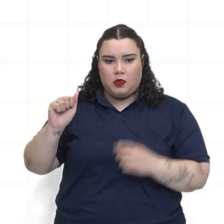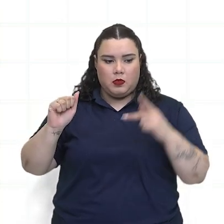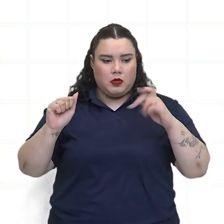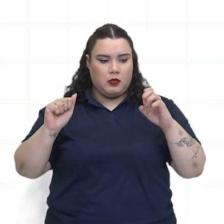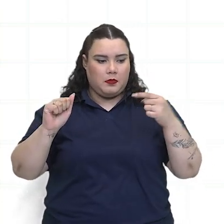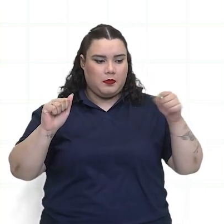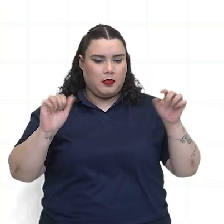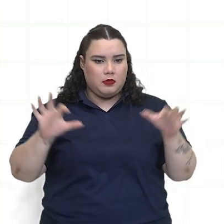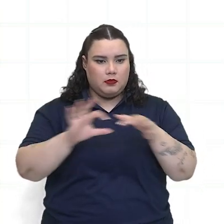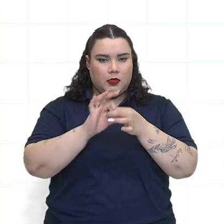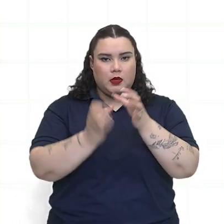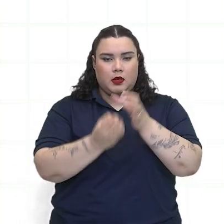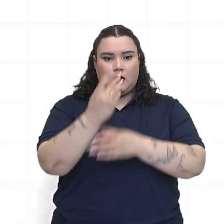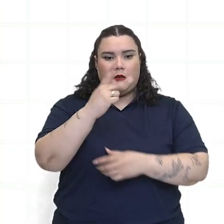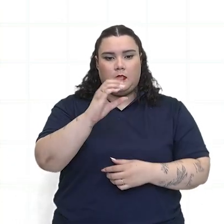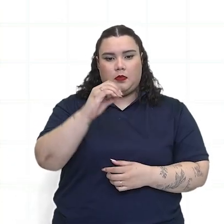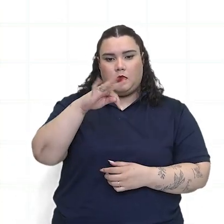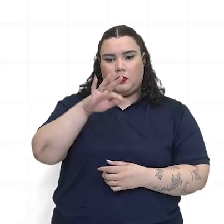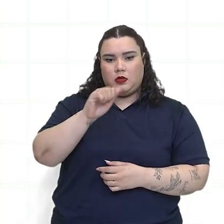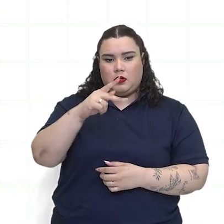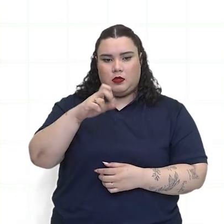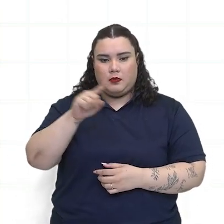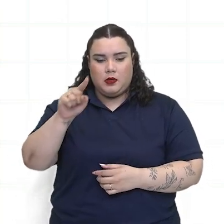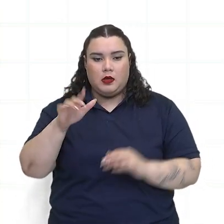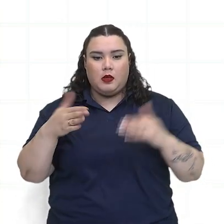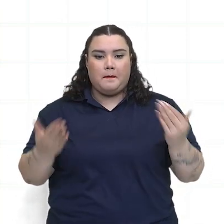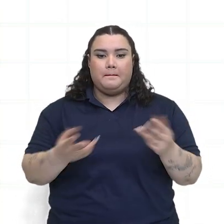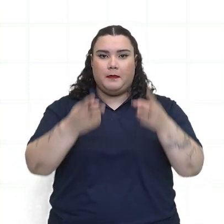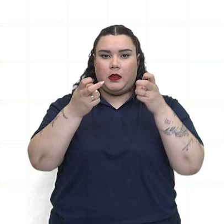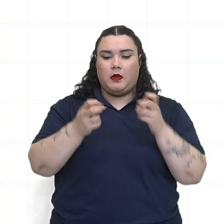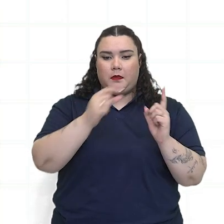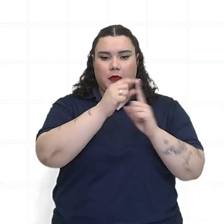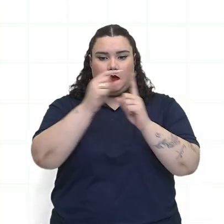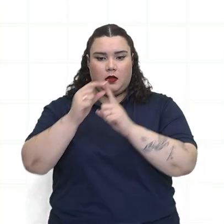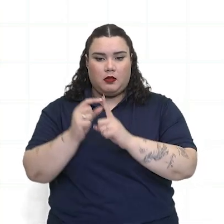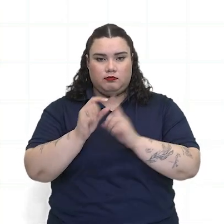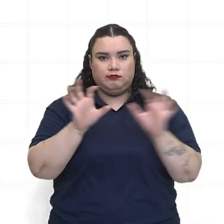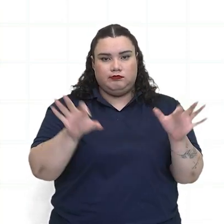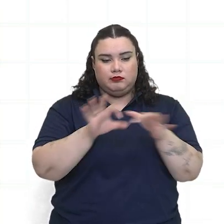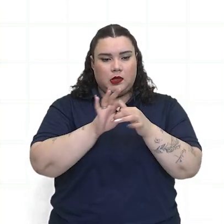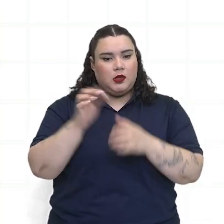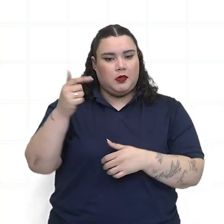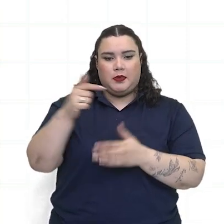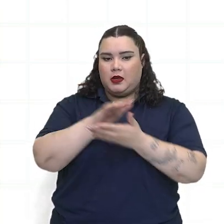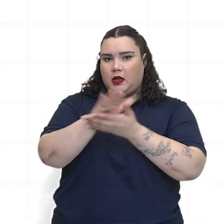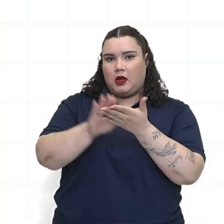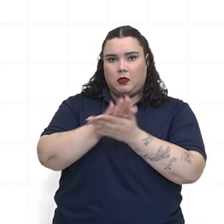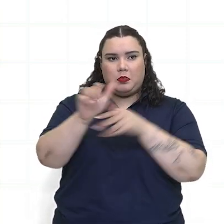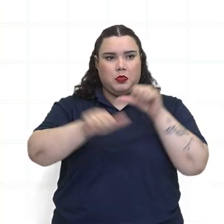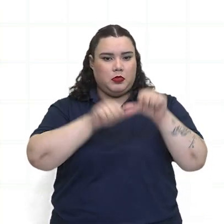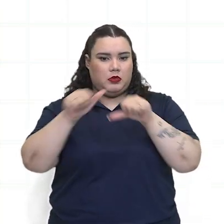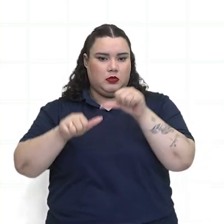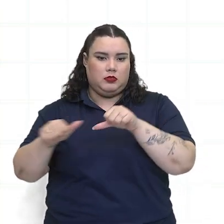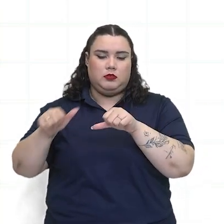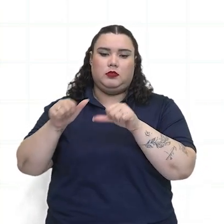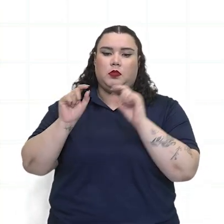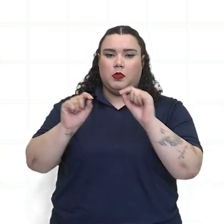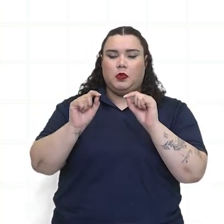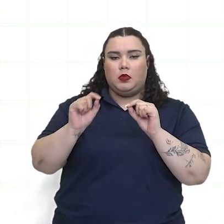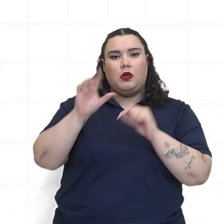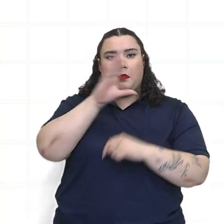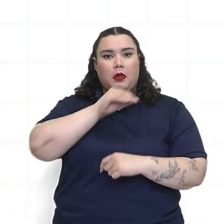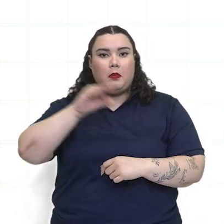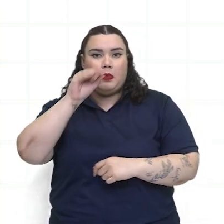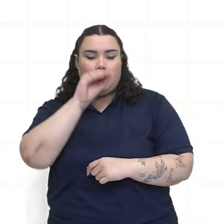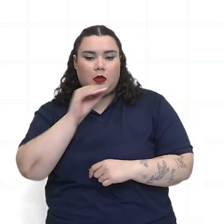palavra pontapé. Então, observe que ao unir as palavras, não existe nenhuma alteração no